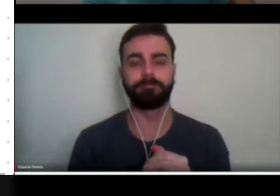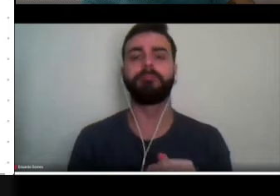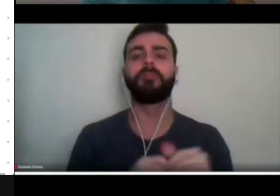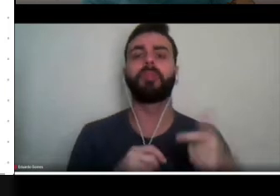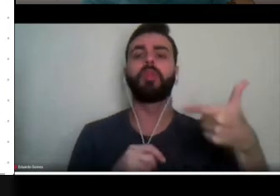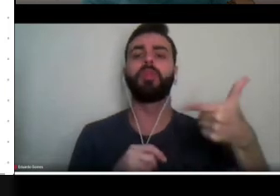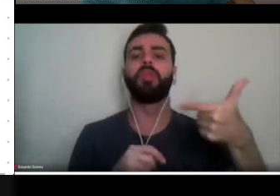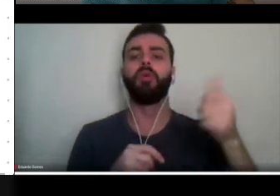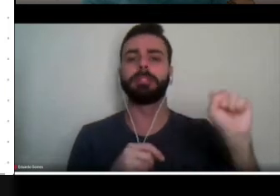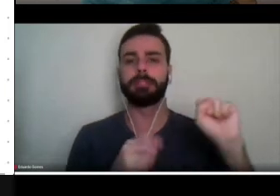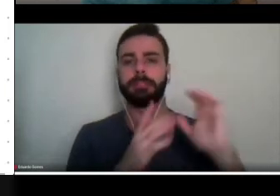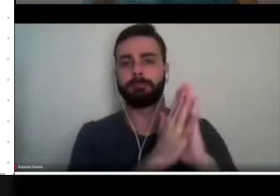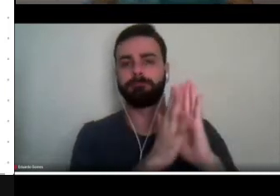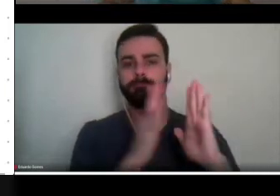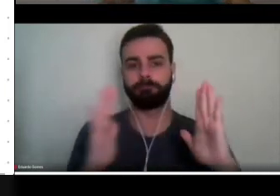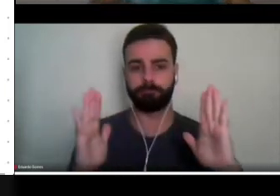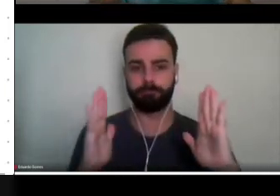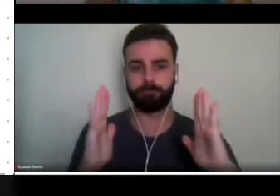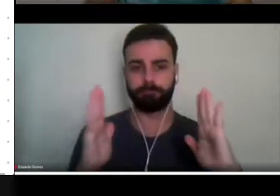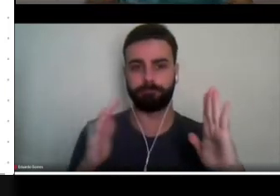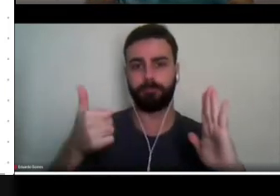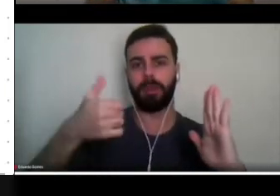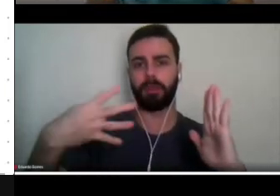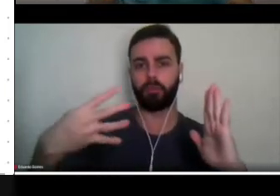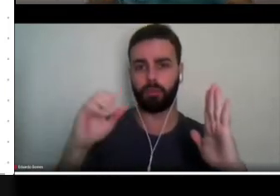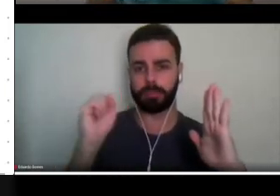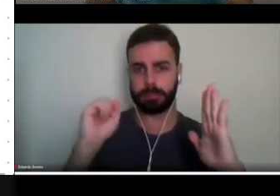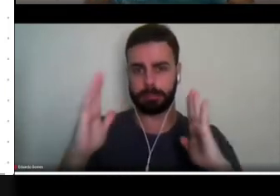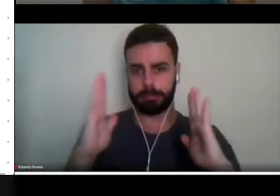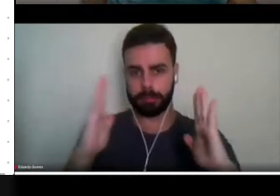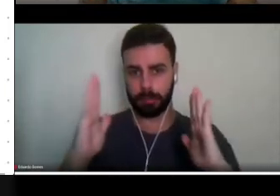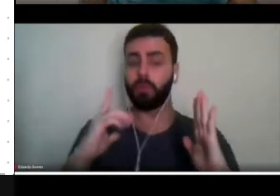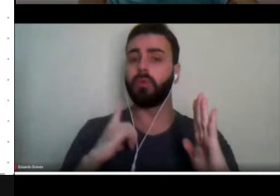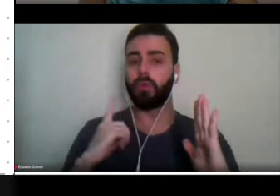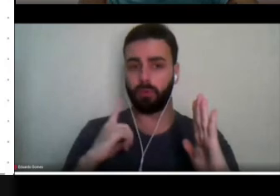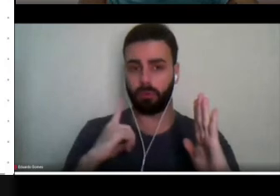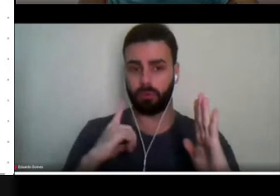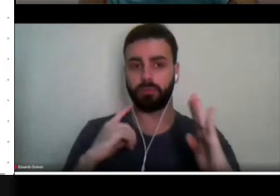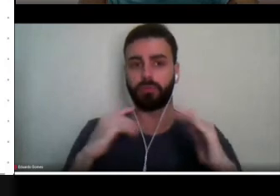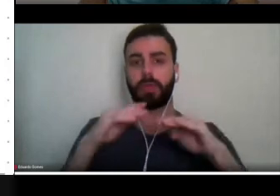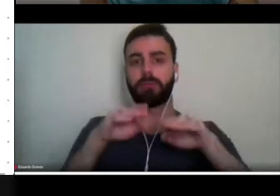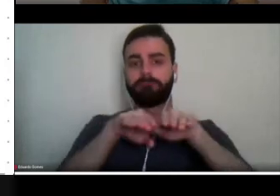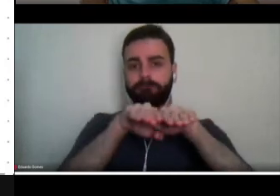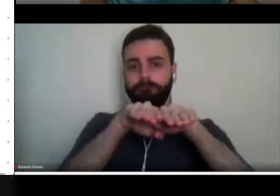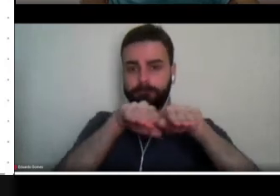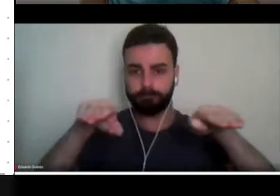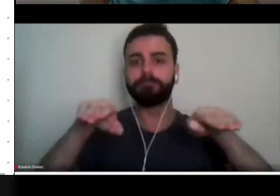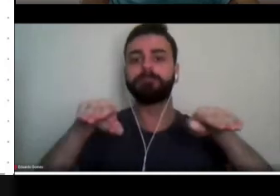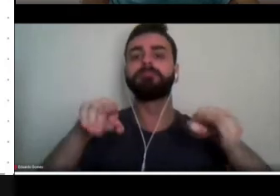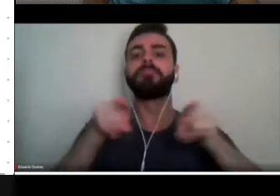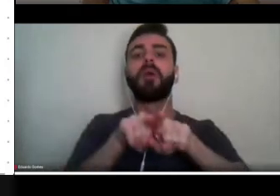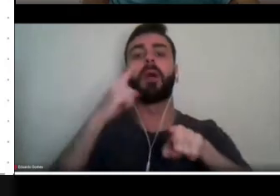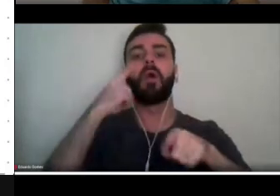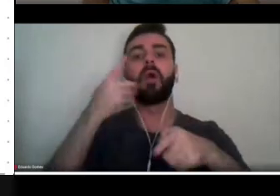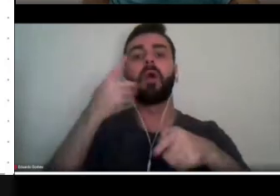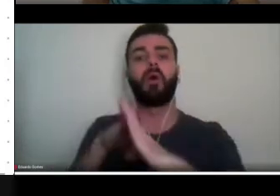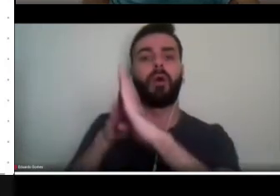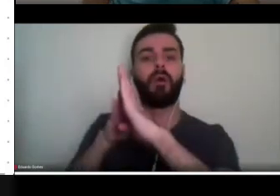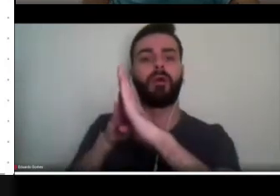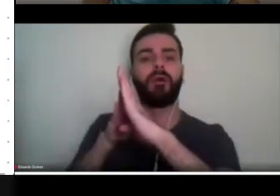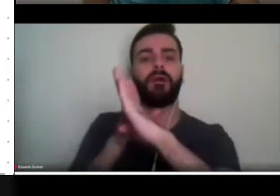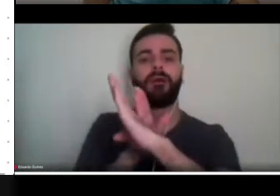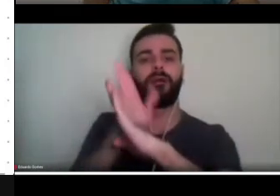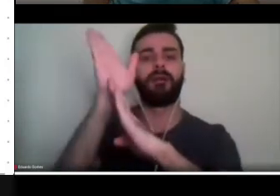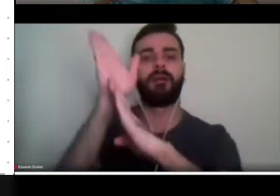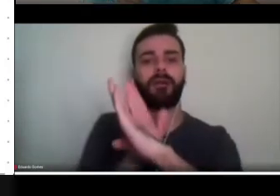reta com inclinação positiva, né? Então, a velocidade é maior que zero